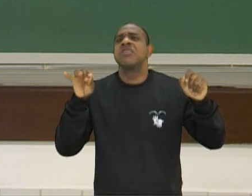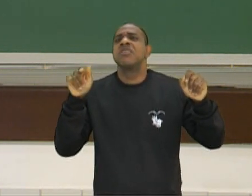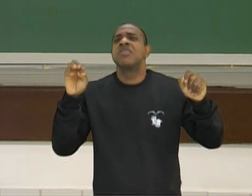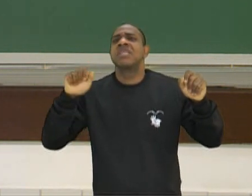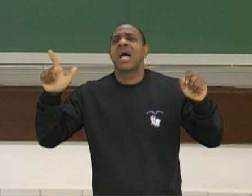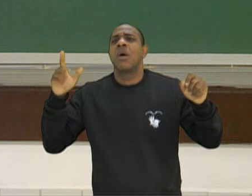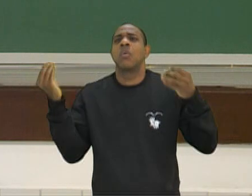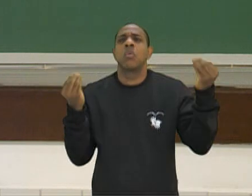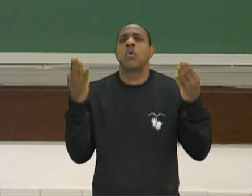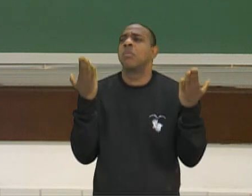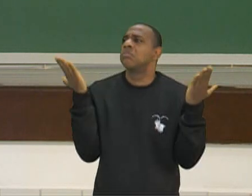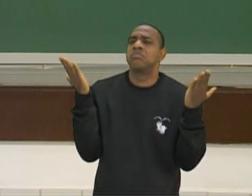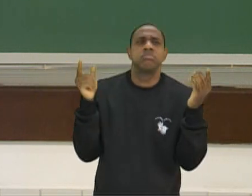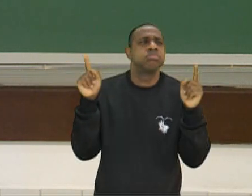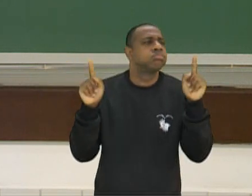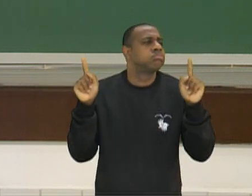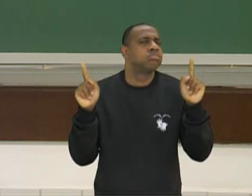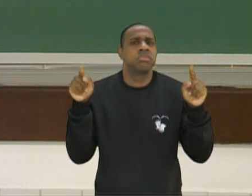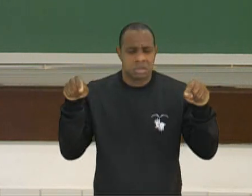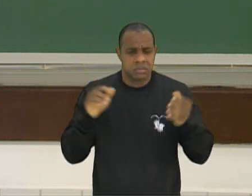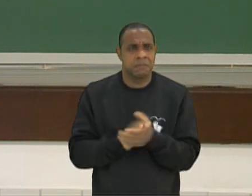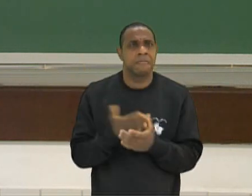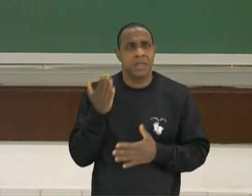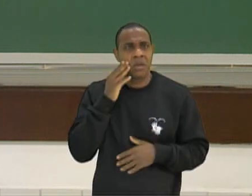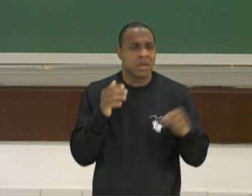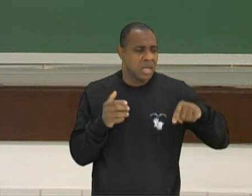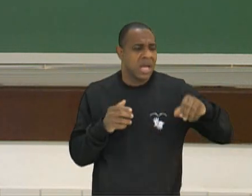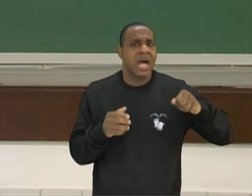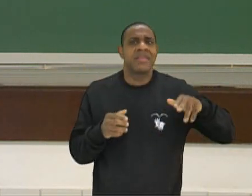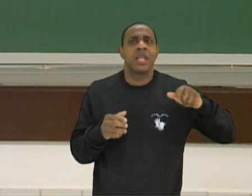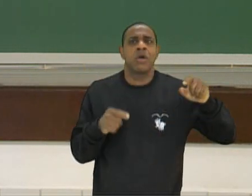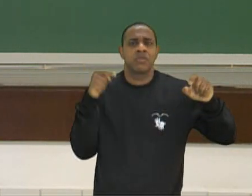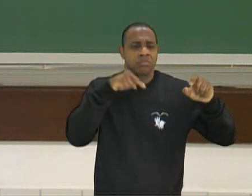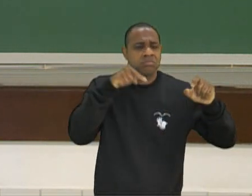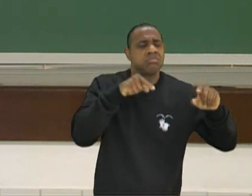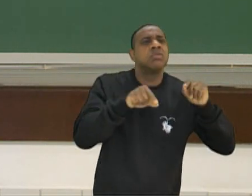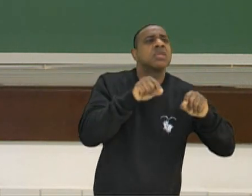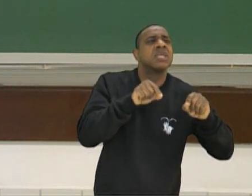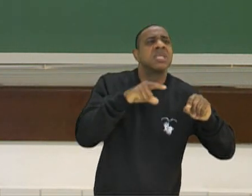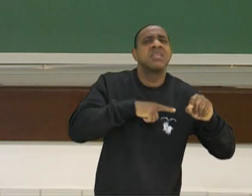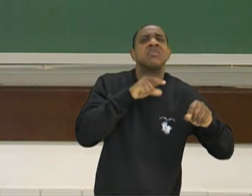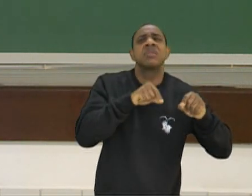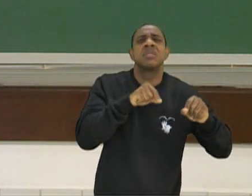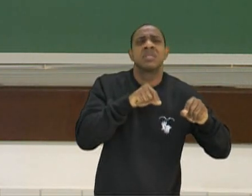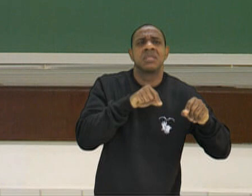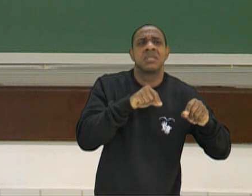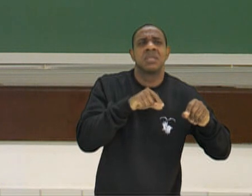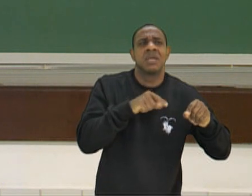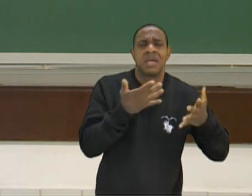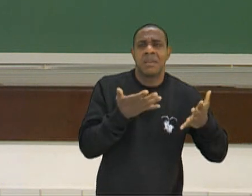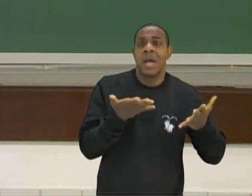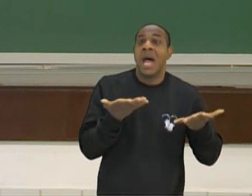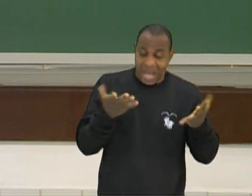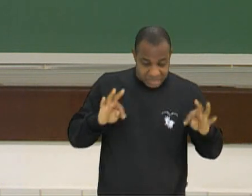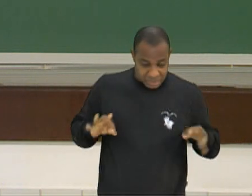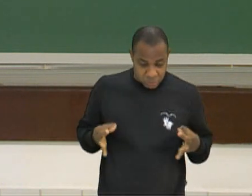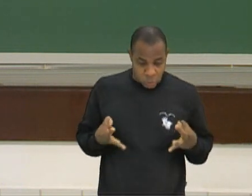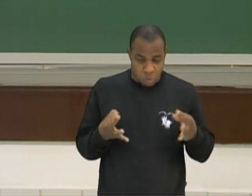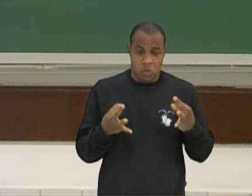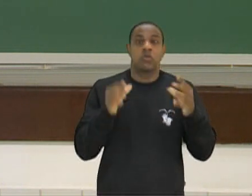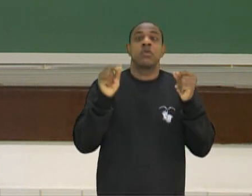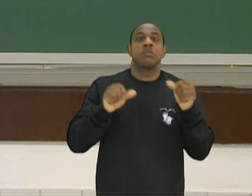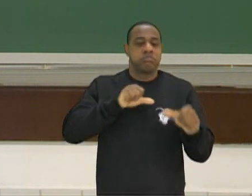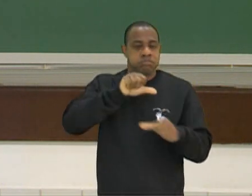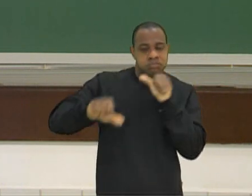então acessava-se o aspecto da TV analógica. Era o que você tinha de mais top a nível de tecnologia e simplesmente foi propagado